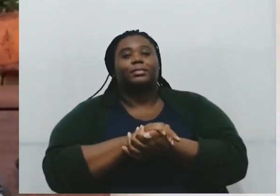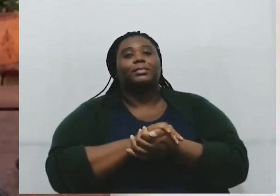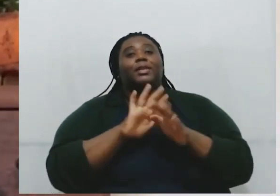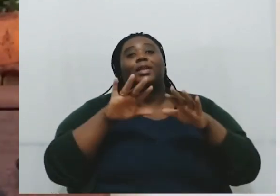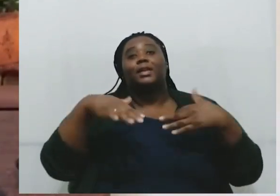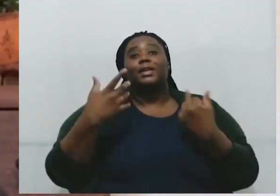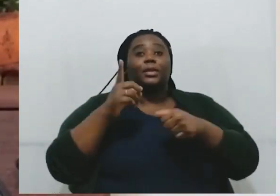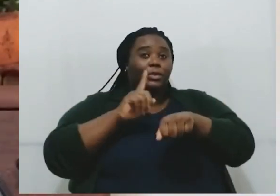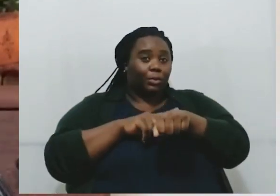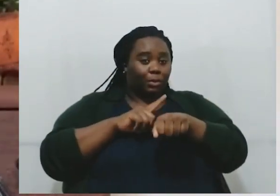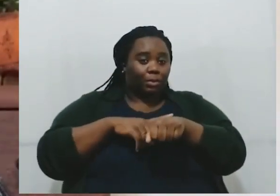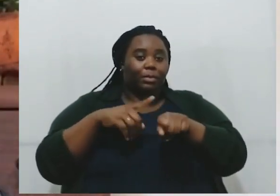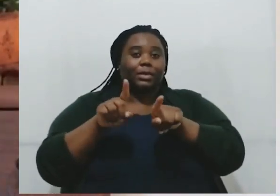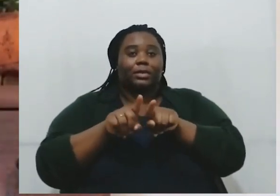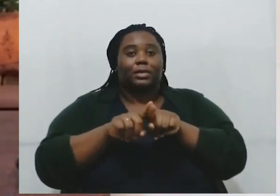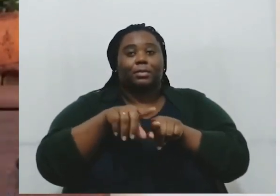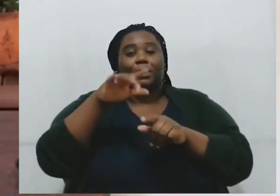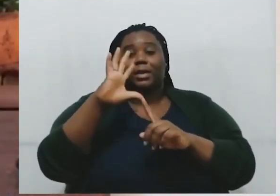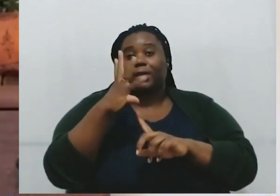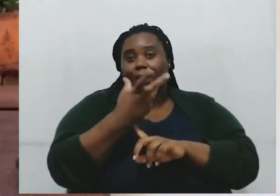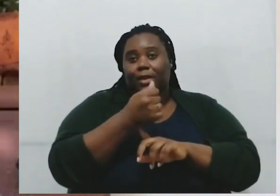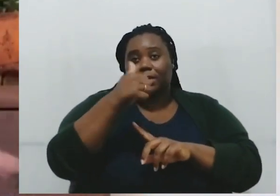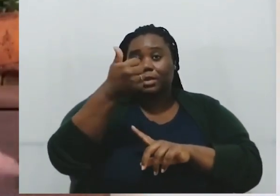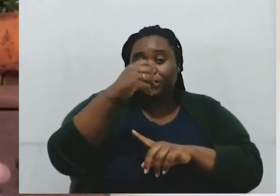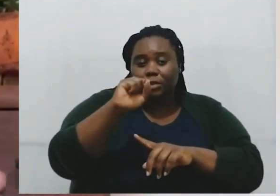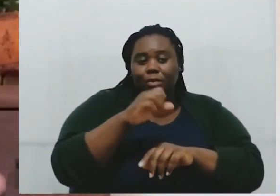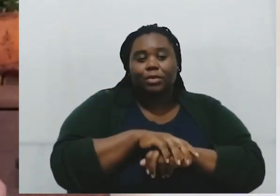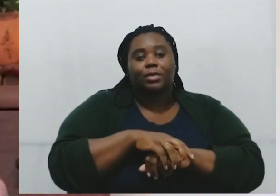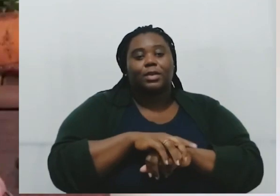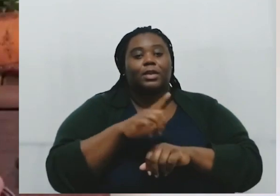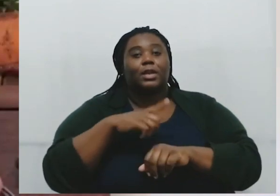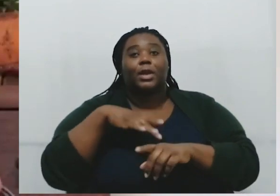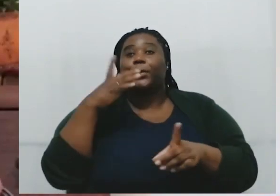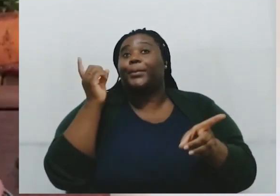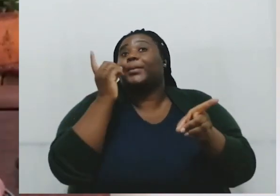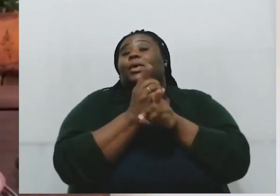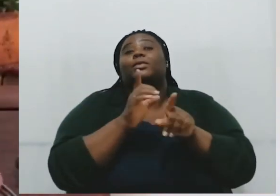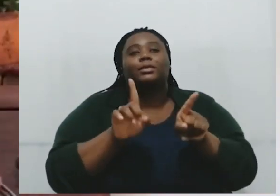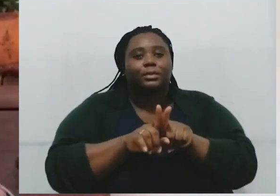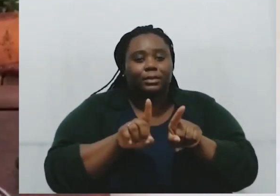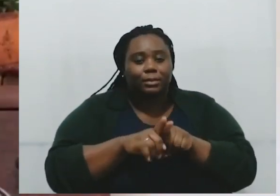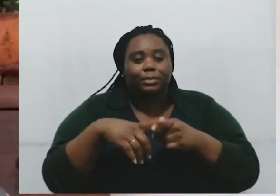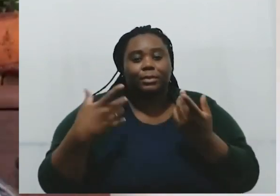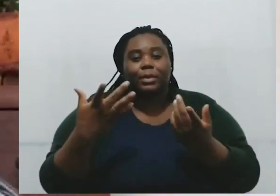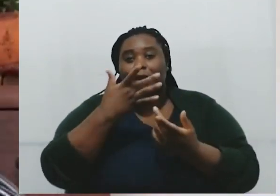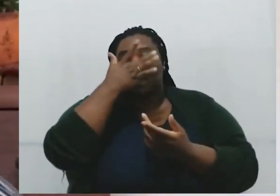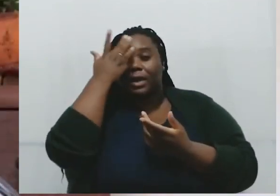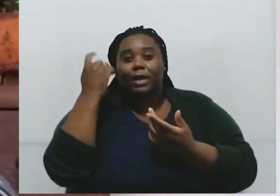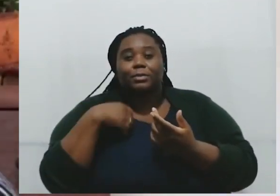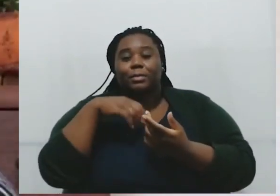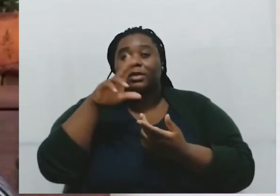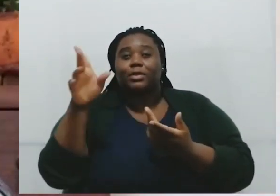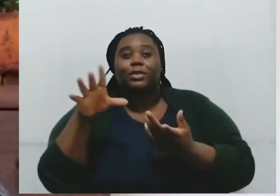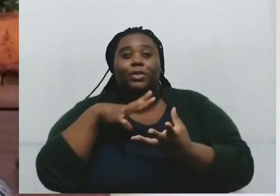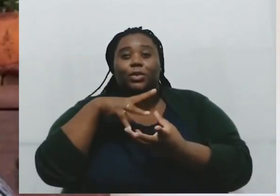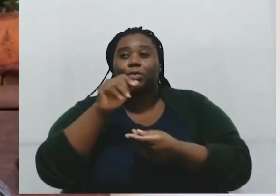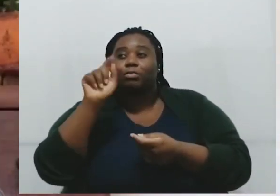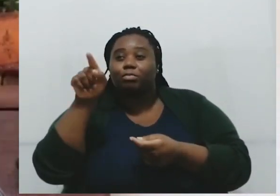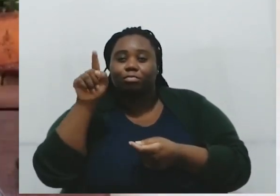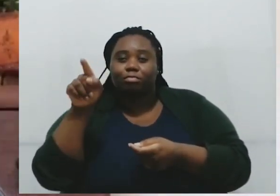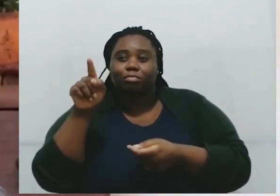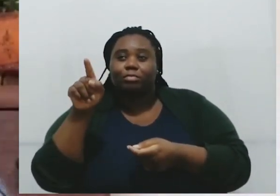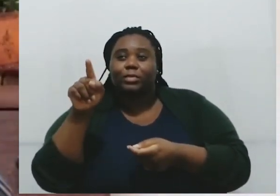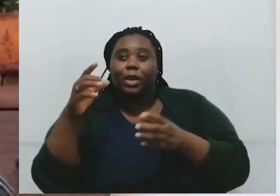ZAP 18, eu me encontrei também muito com o pessoal do Luna Luneira, que na época fazia um curso de